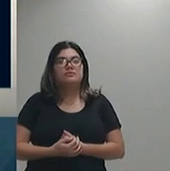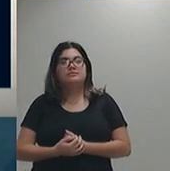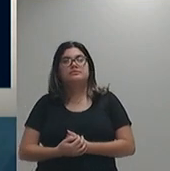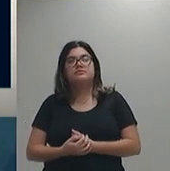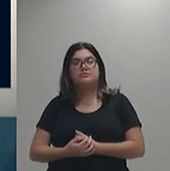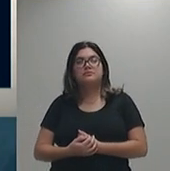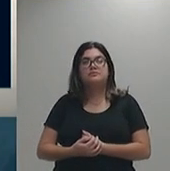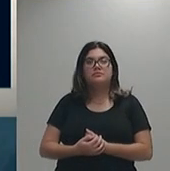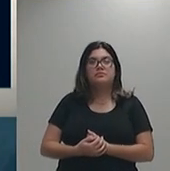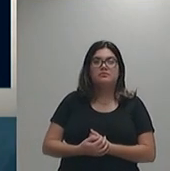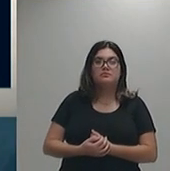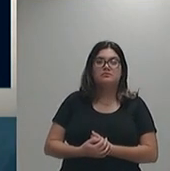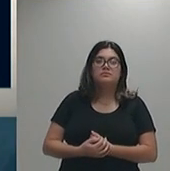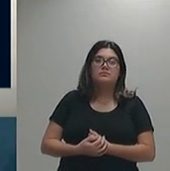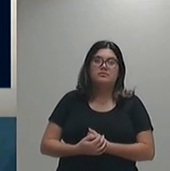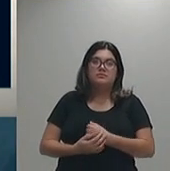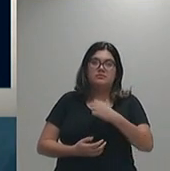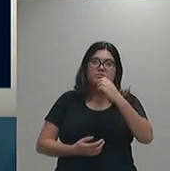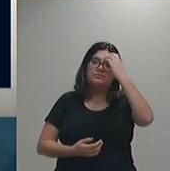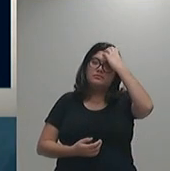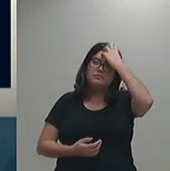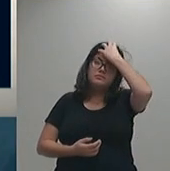E aí